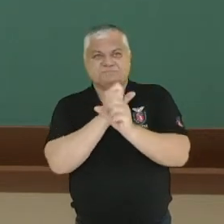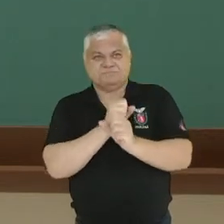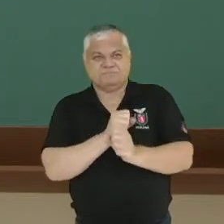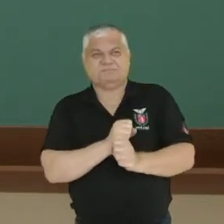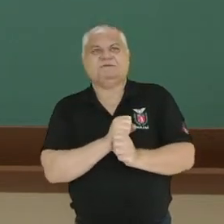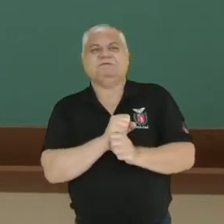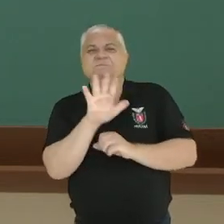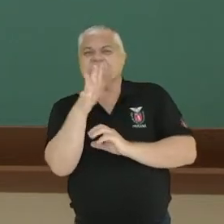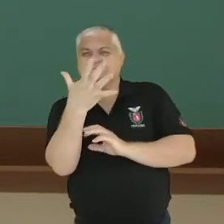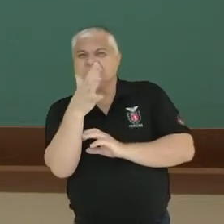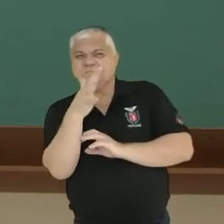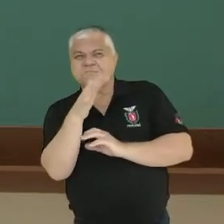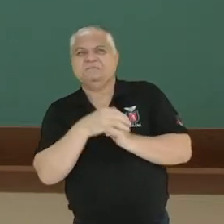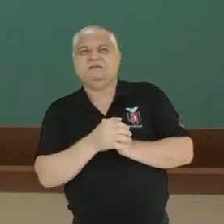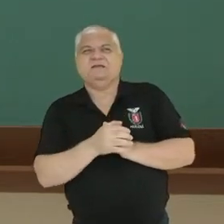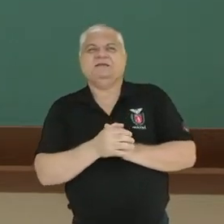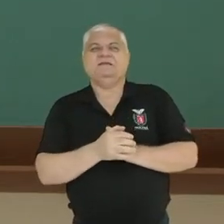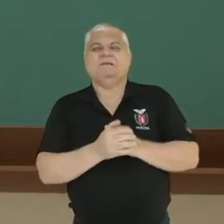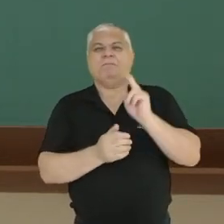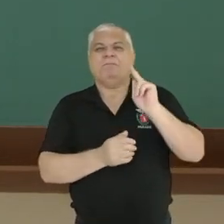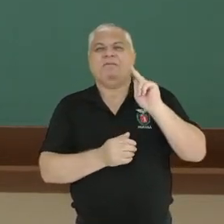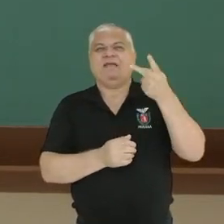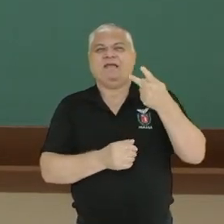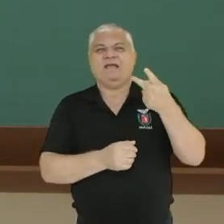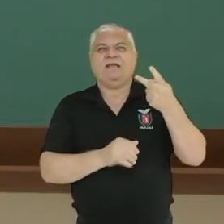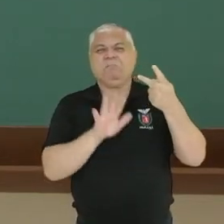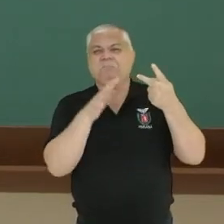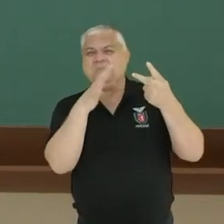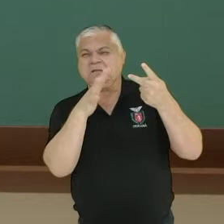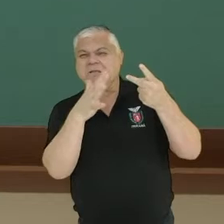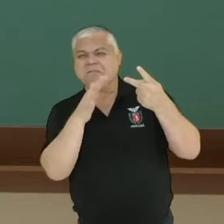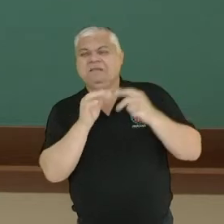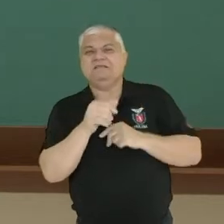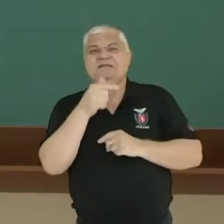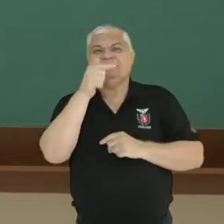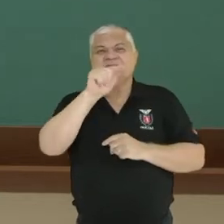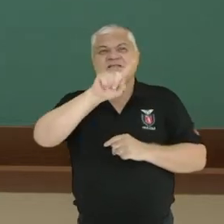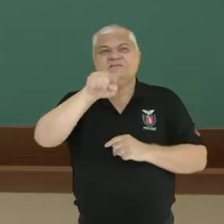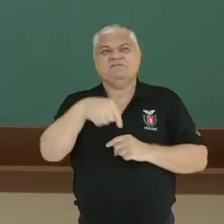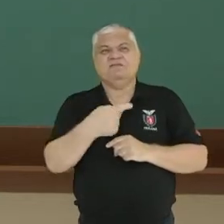pessoal, chegamos no resultado do pH, que é aproximadamente